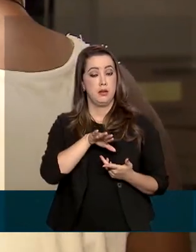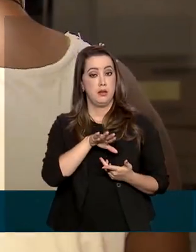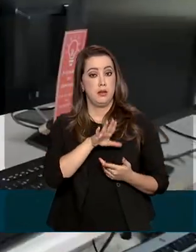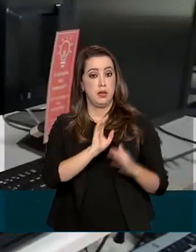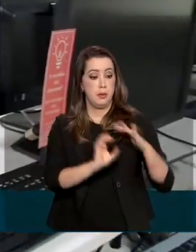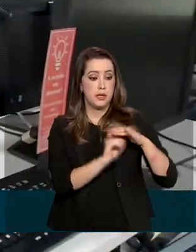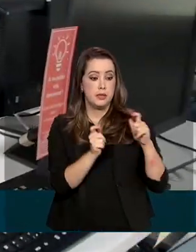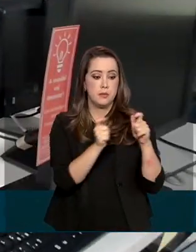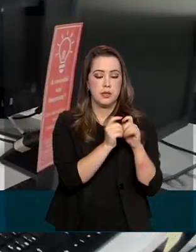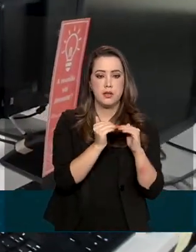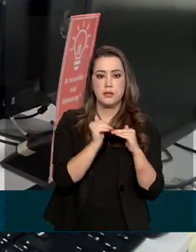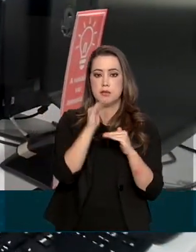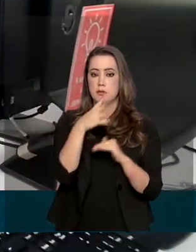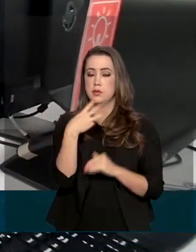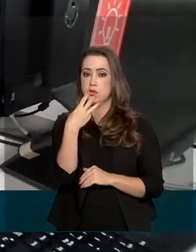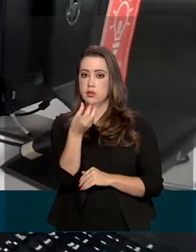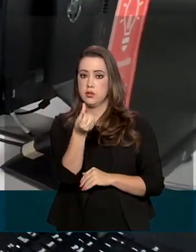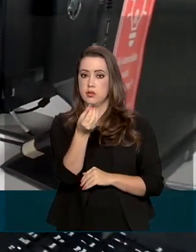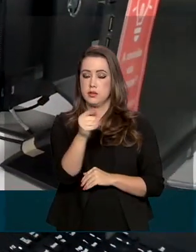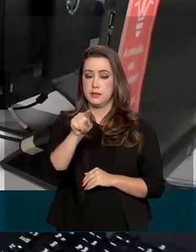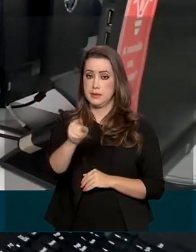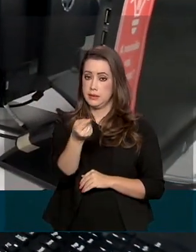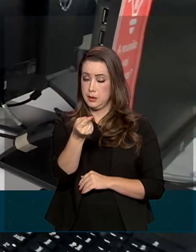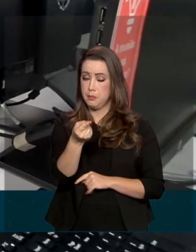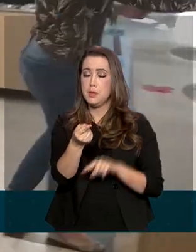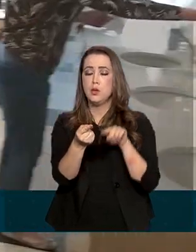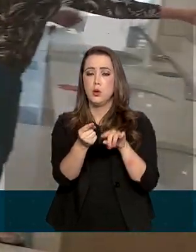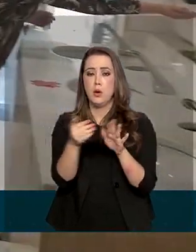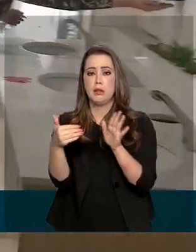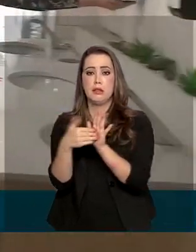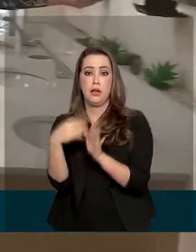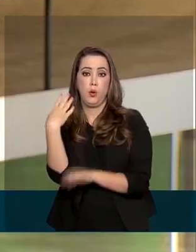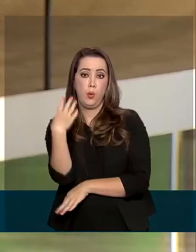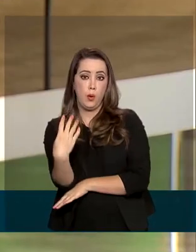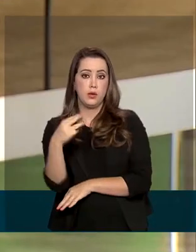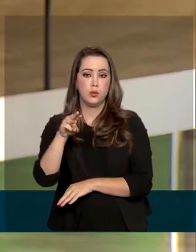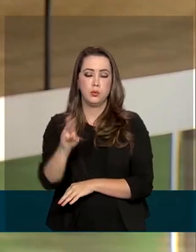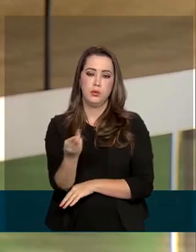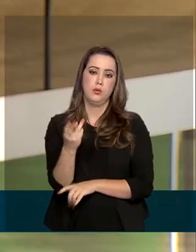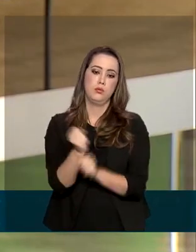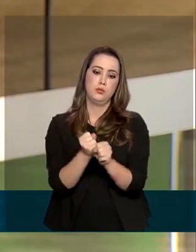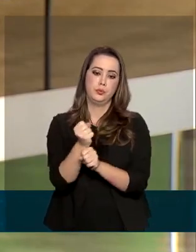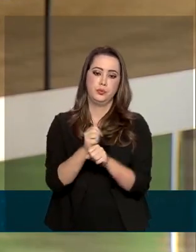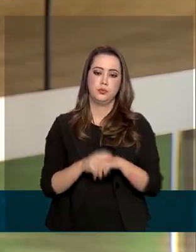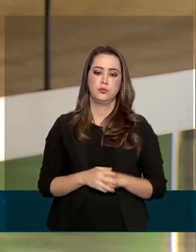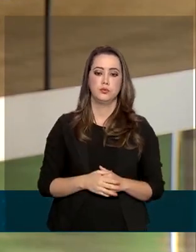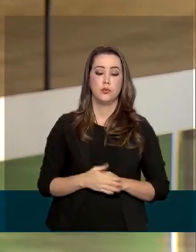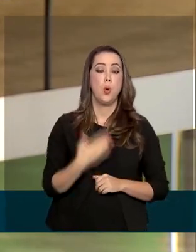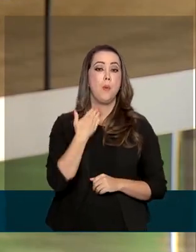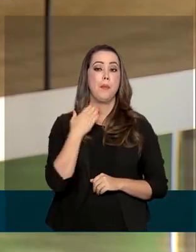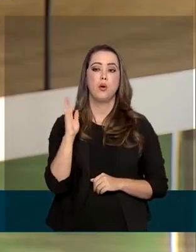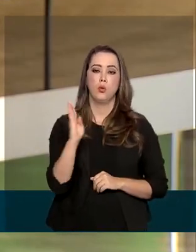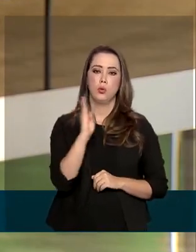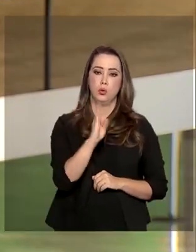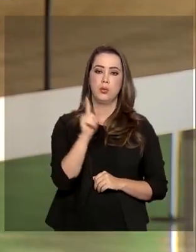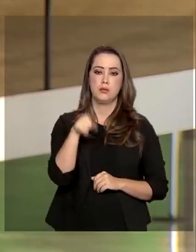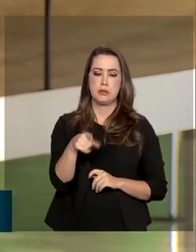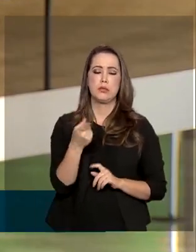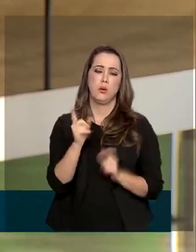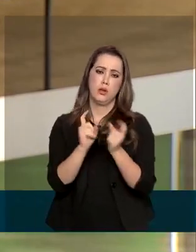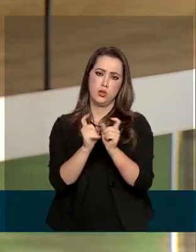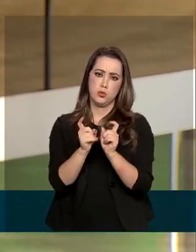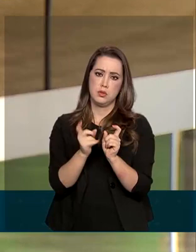mil até 4 milhões e 800 mil reais no ano. O Banco do Brasil é o gestor do Fundo